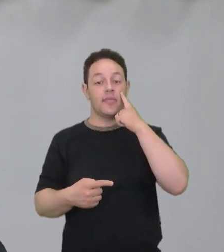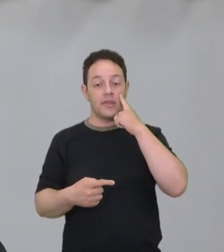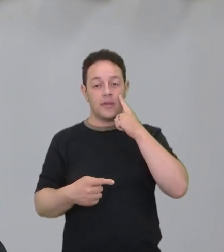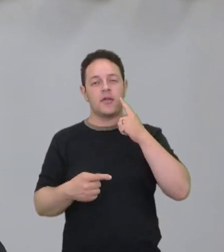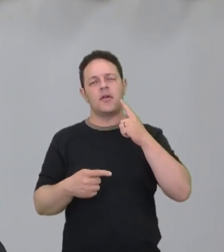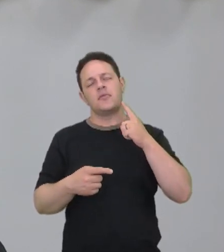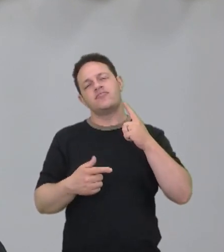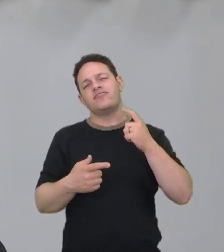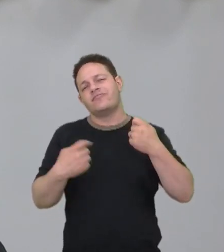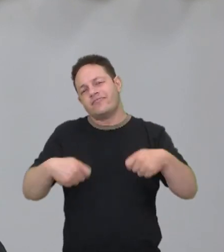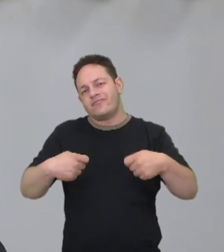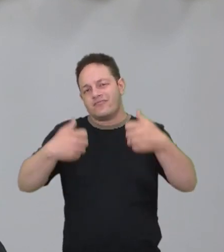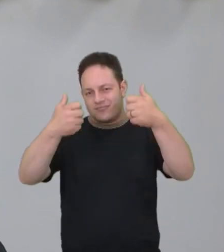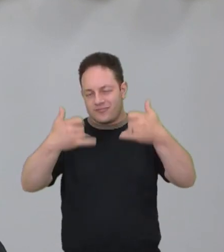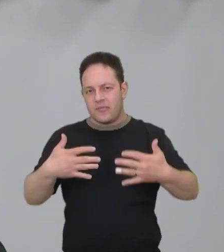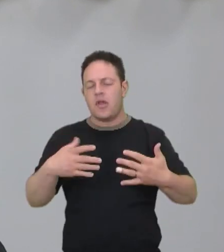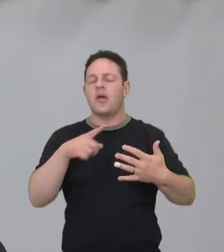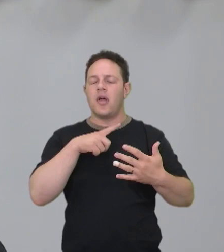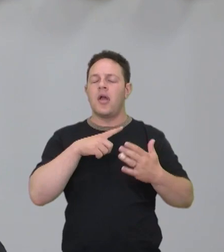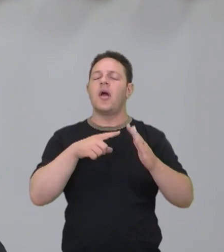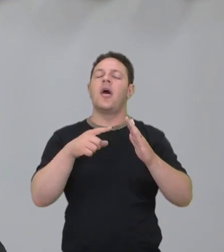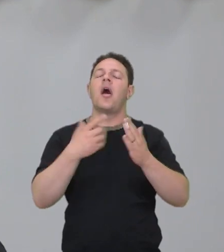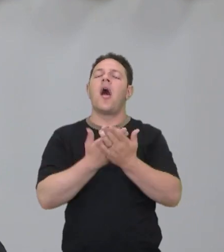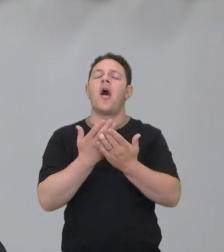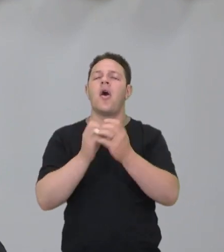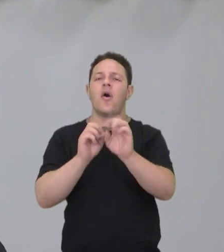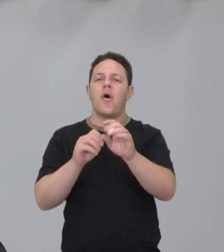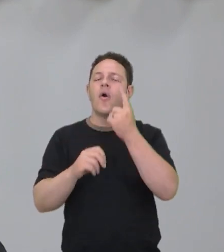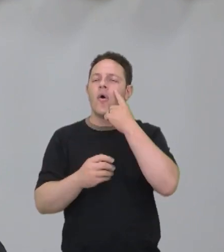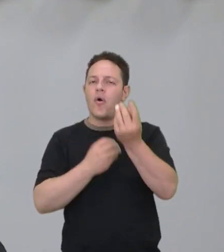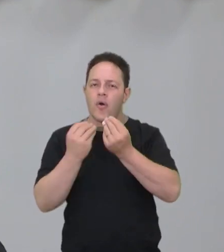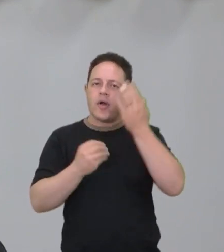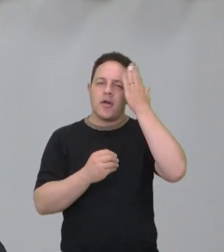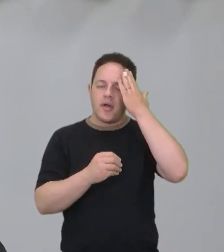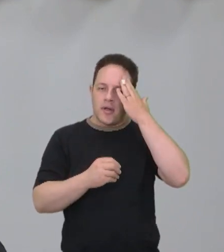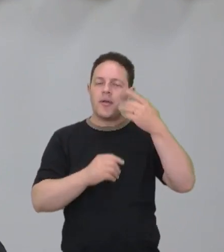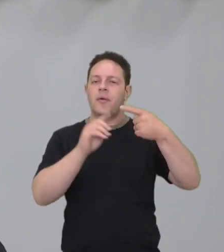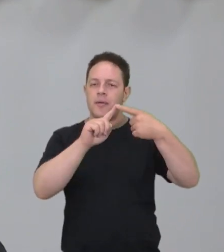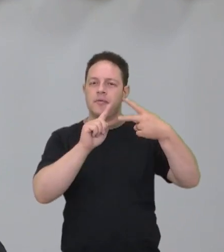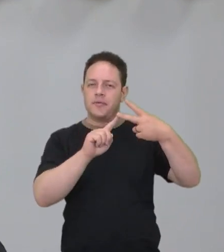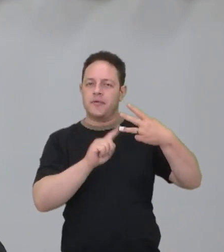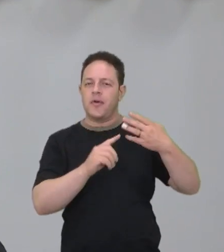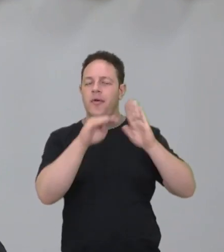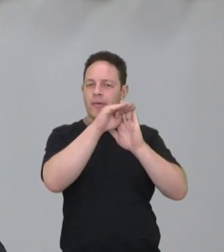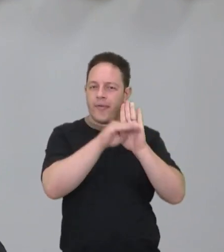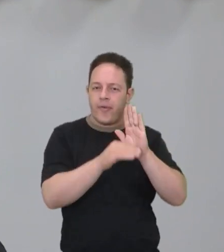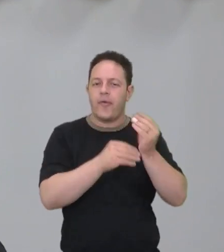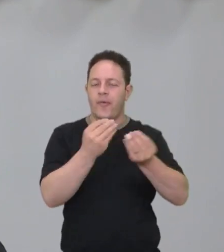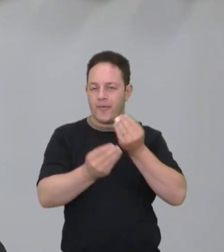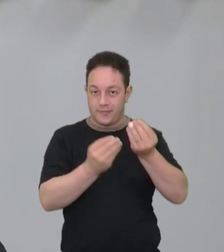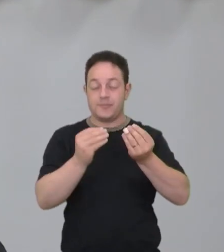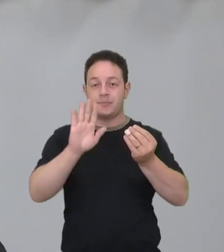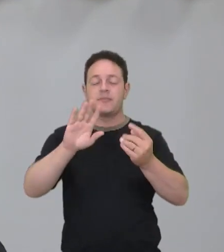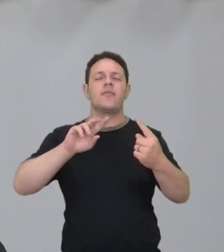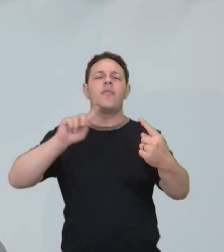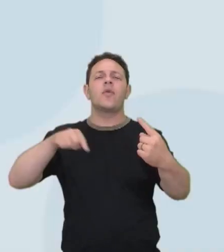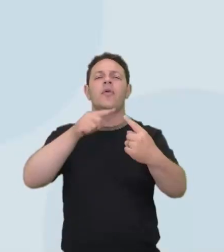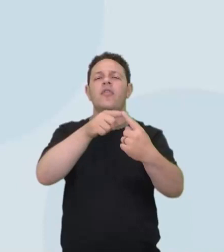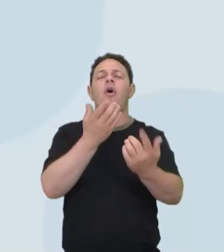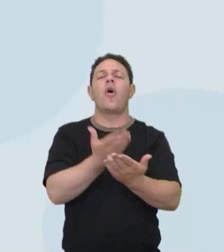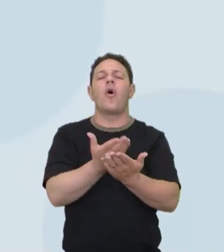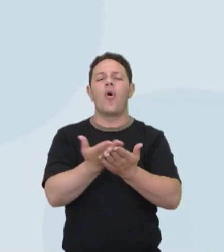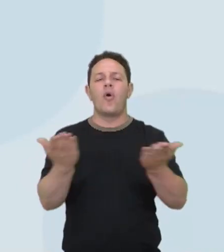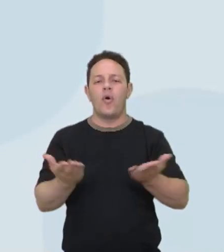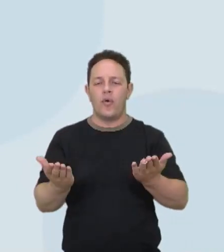mais burocrática da aula, né, onde a gente dá aí as primeiras informações. Então vamos acompanhar agora o objetivo da nossa aula